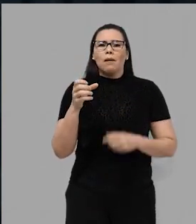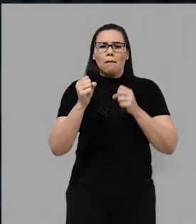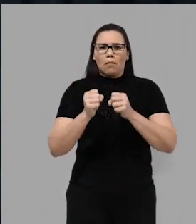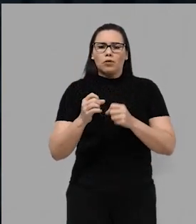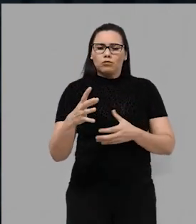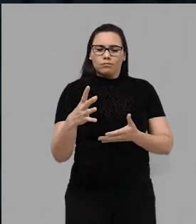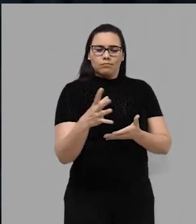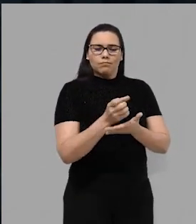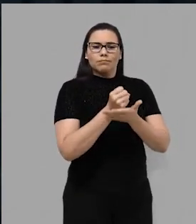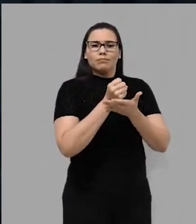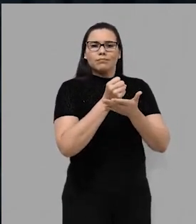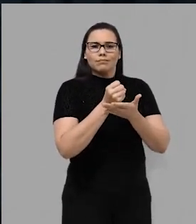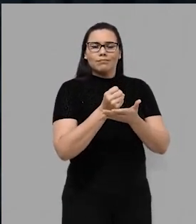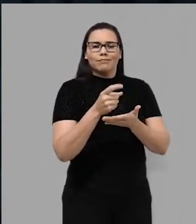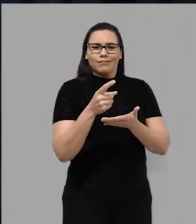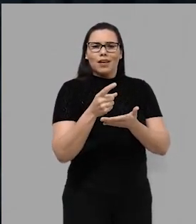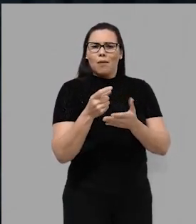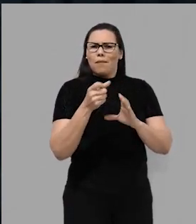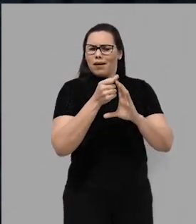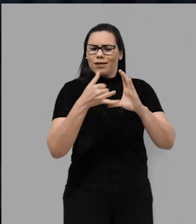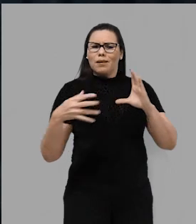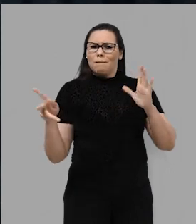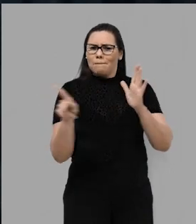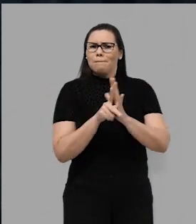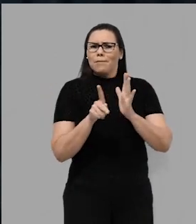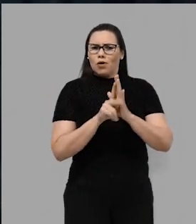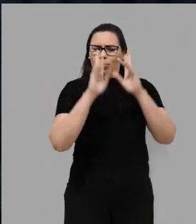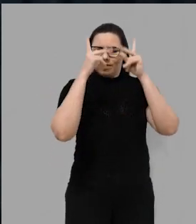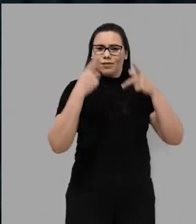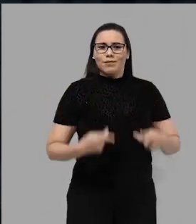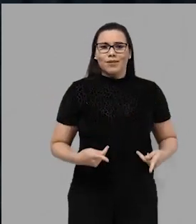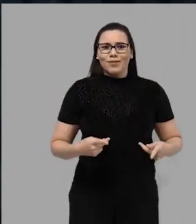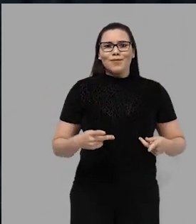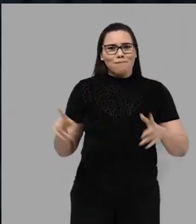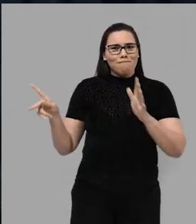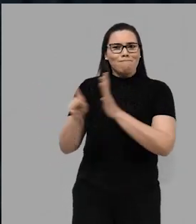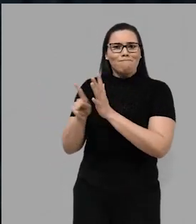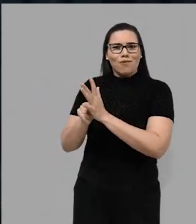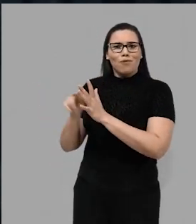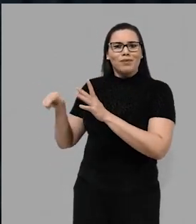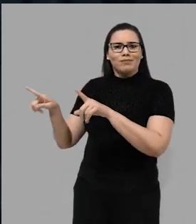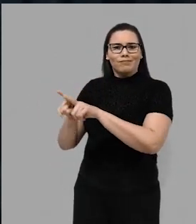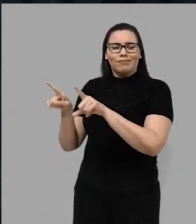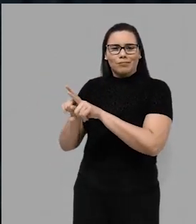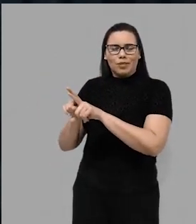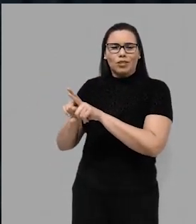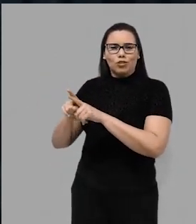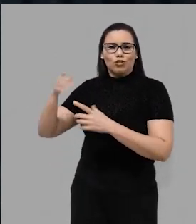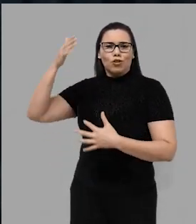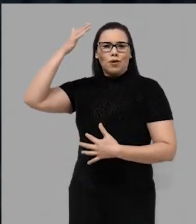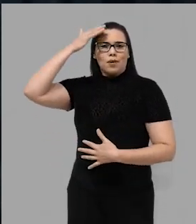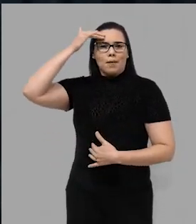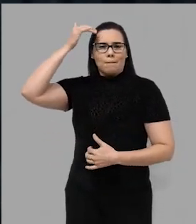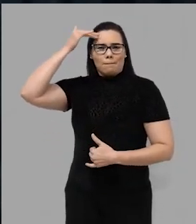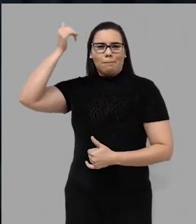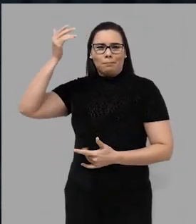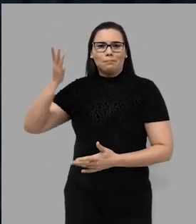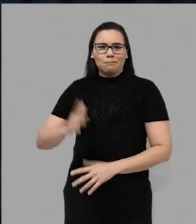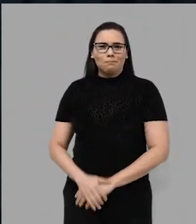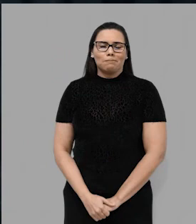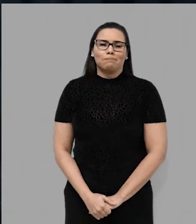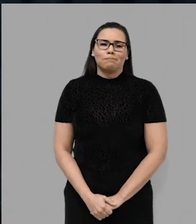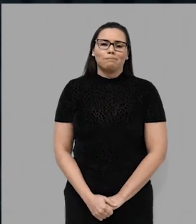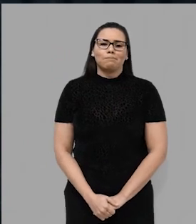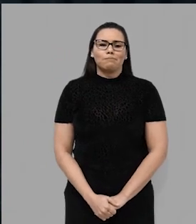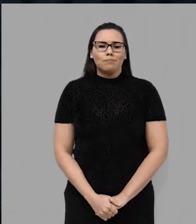manipular objetos. É uma característica. Então, quanto mais características compartilhadas entre os seres vivos